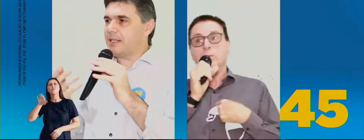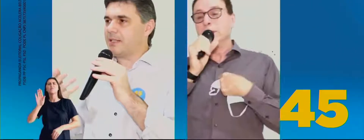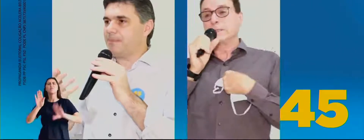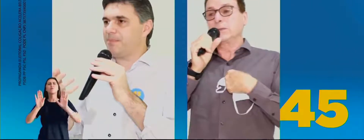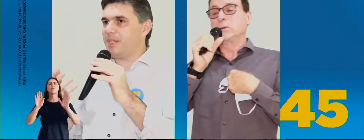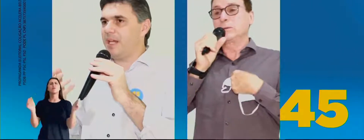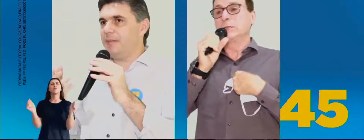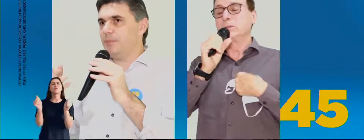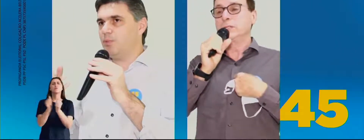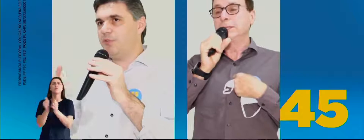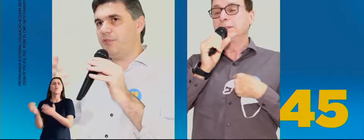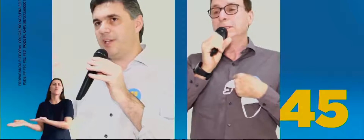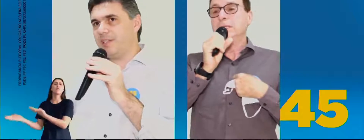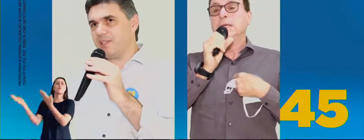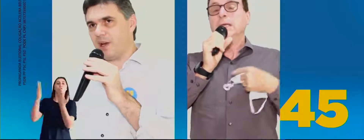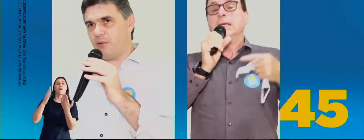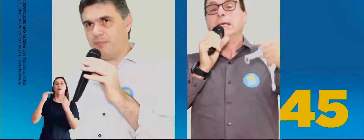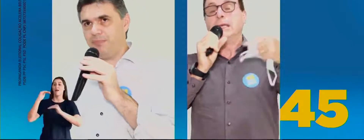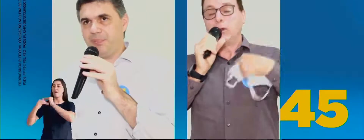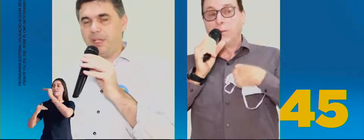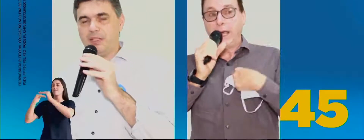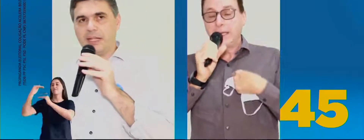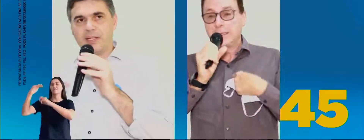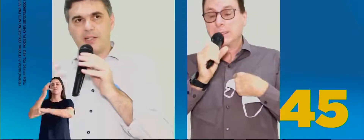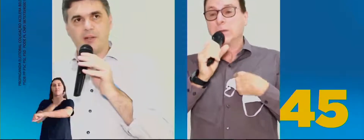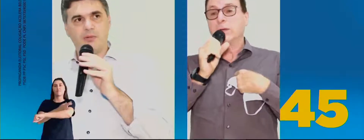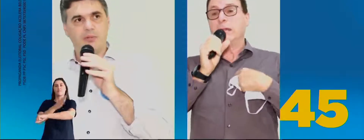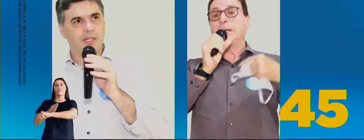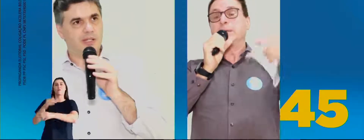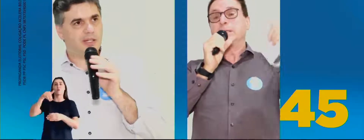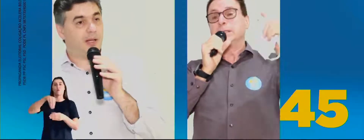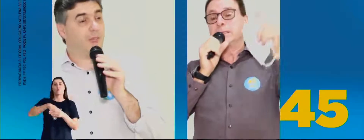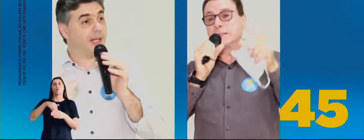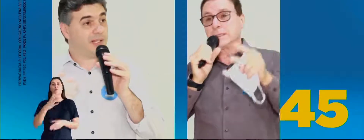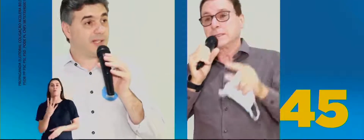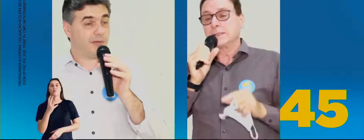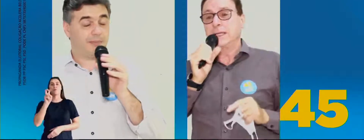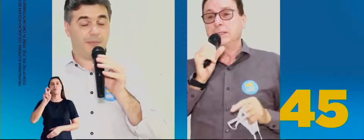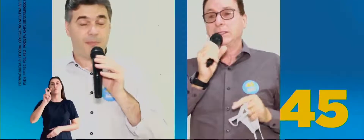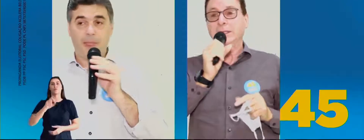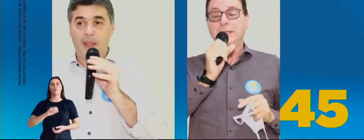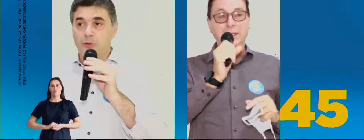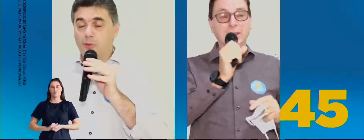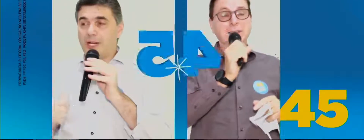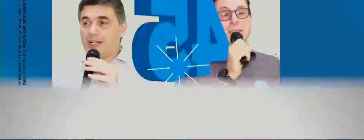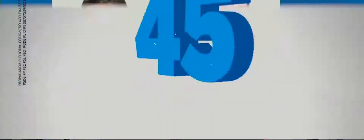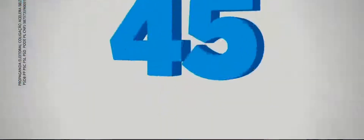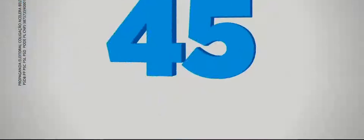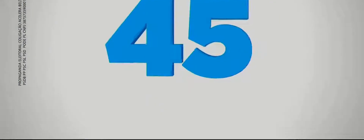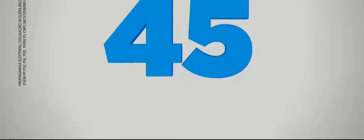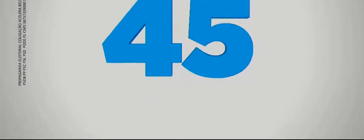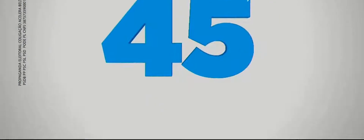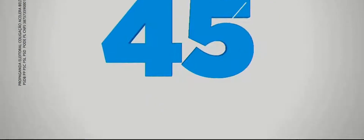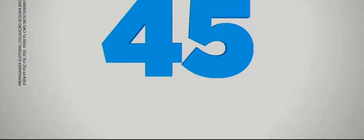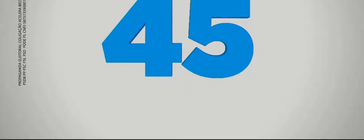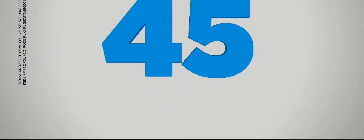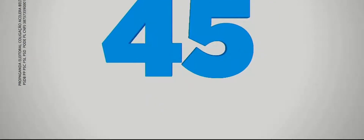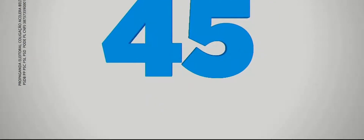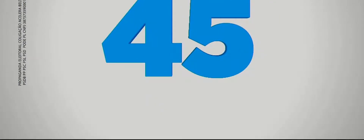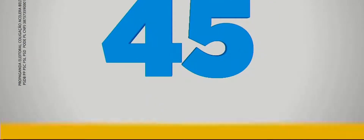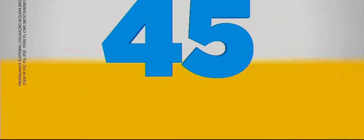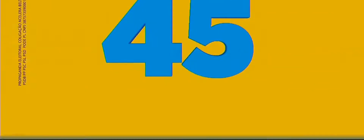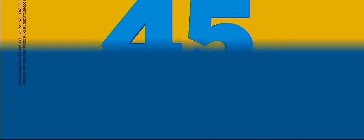isso e muito mais. Vem com a gente continuar acelerando Beltrão. Vote